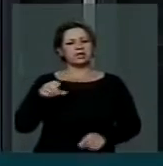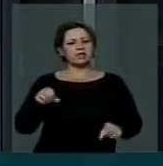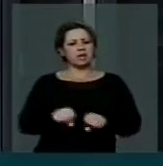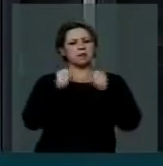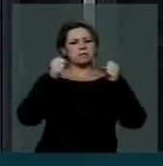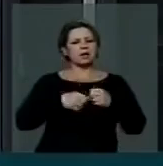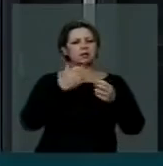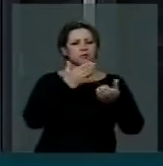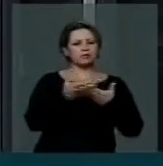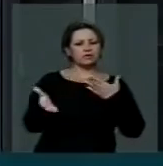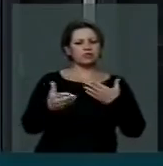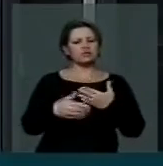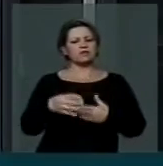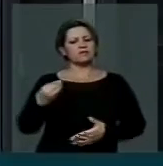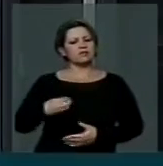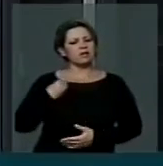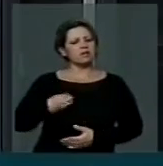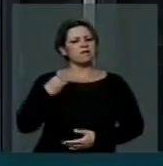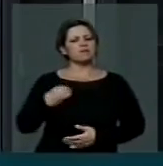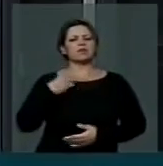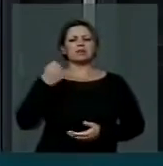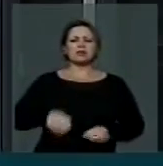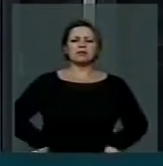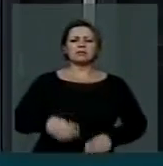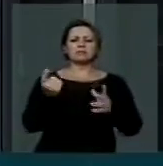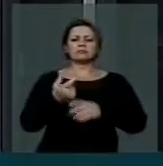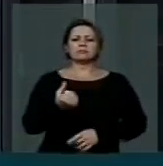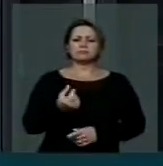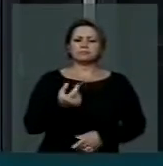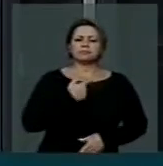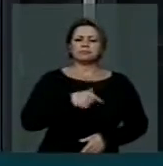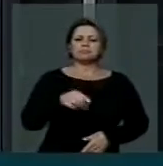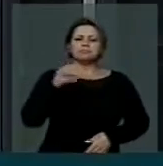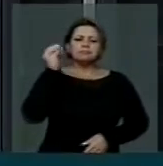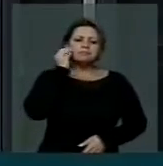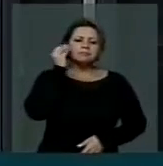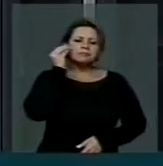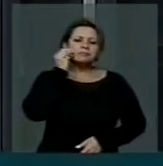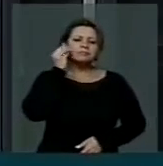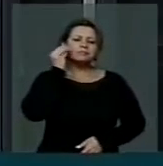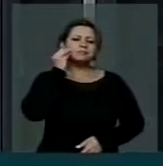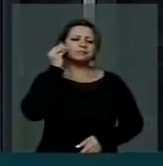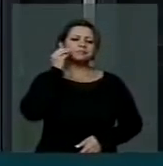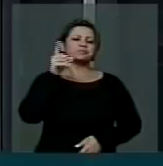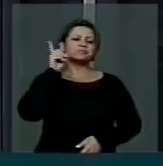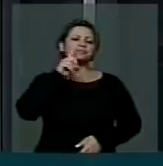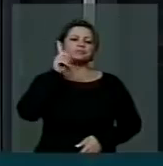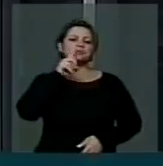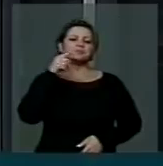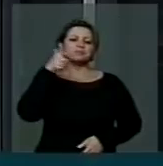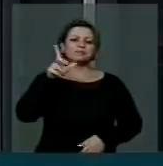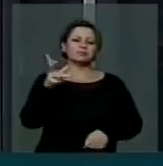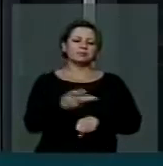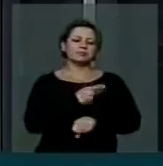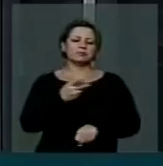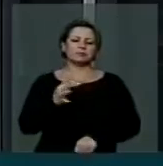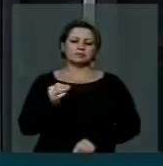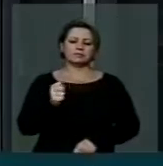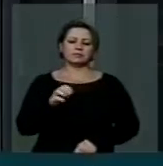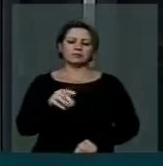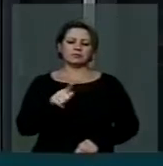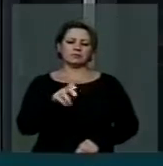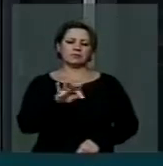e caríssimas, em vidas e em dólares, aventuras militares americanas no Iraque e no Afeganistão?